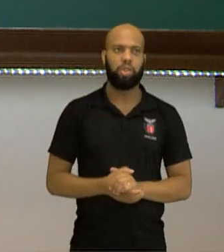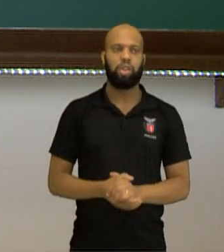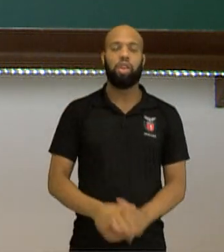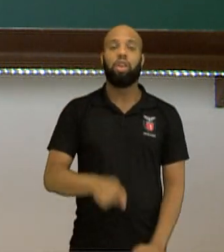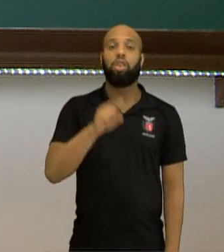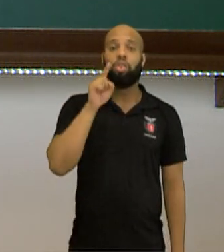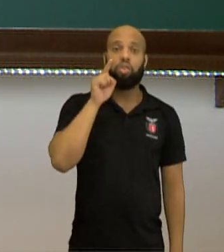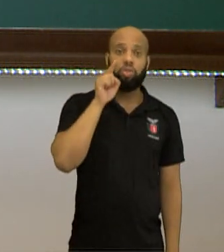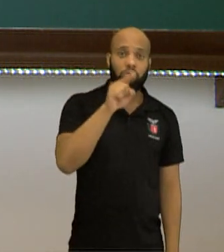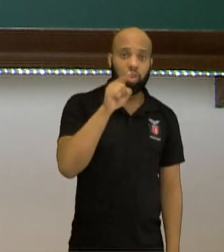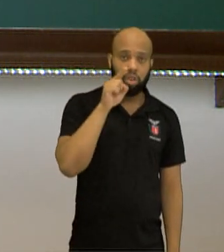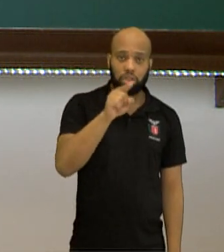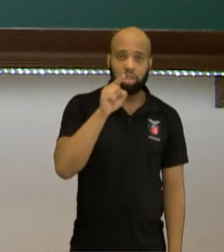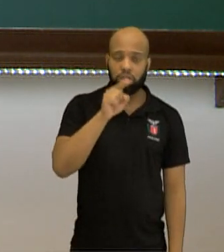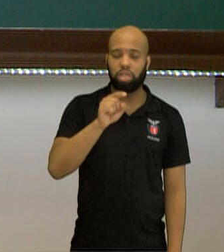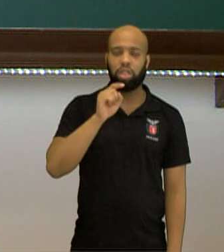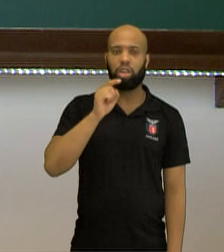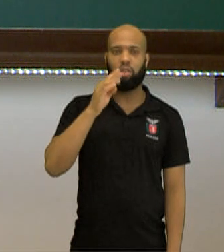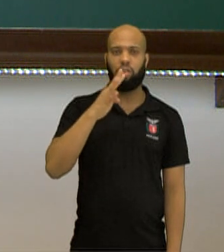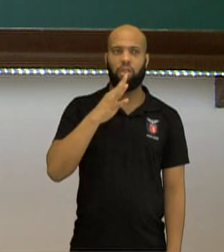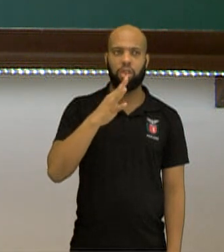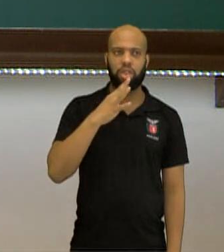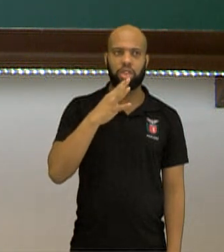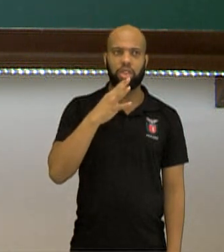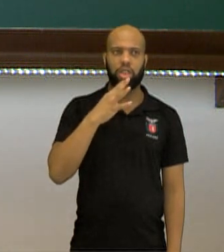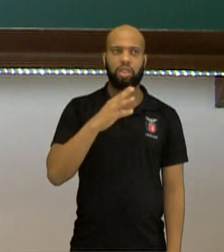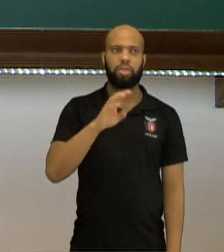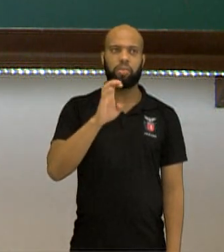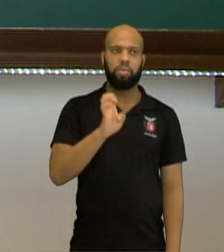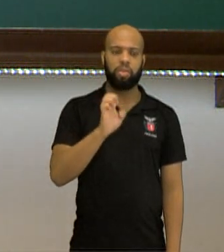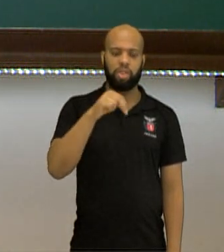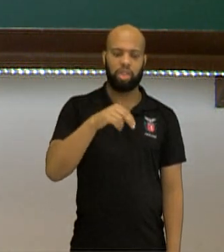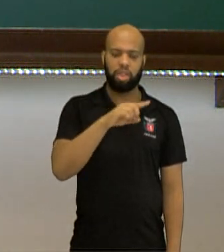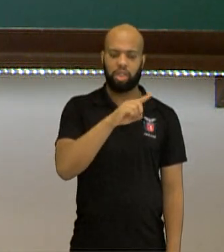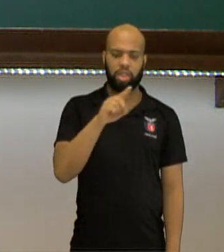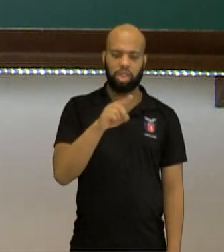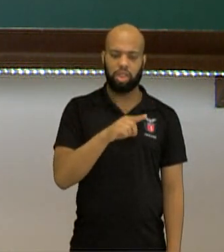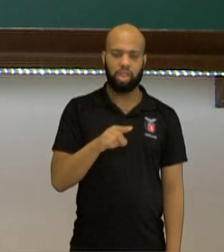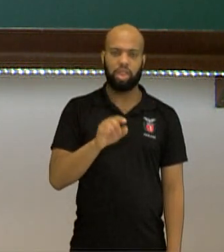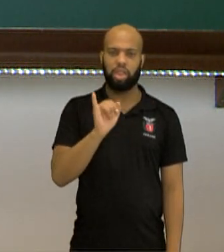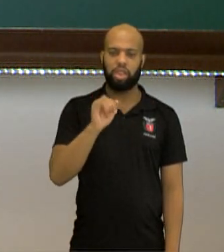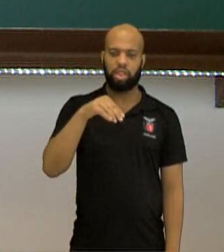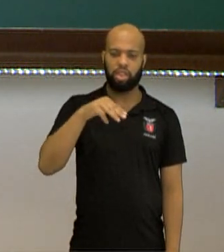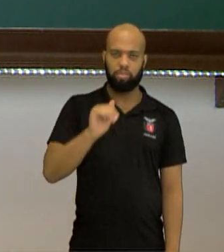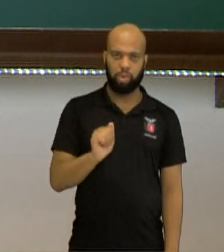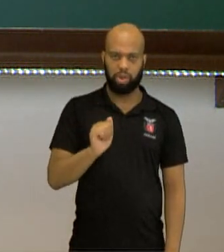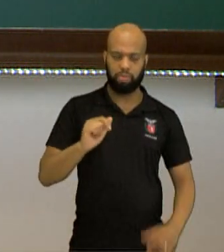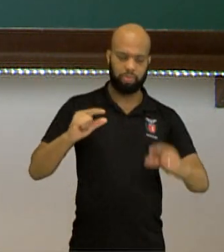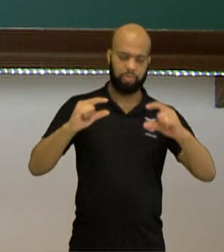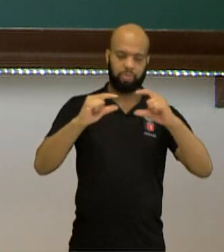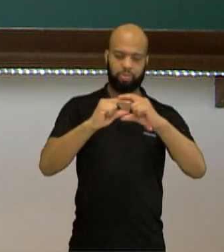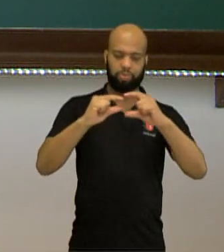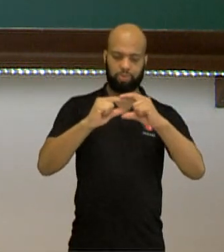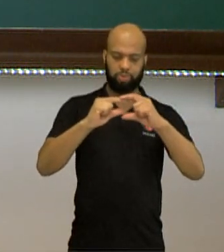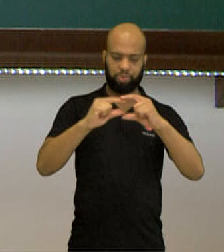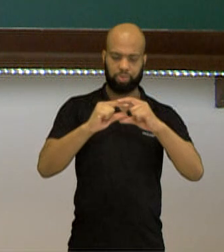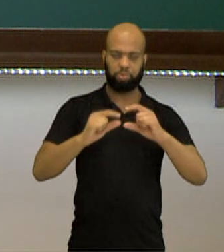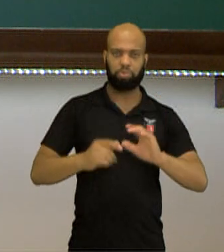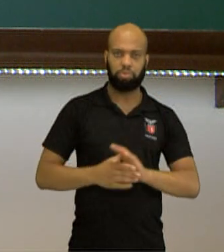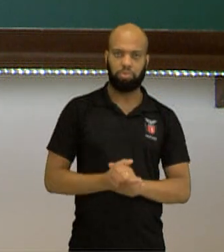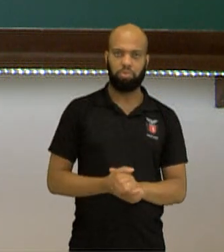viu provavelmente falar em enzimas. As enzimas são chamados biocatalisadores ou simplesmente